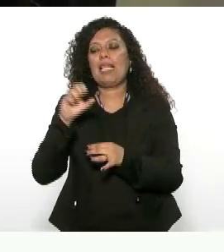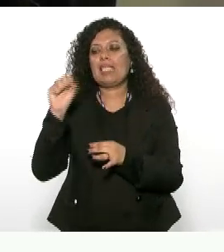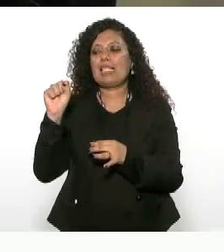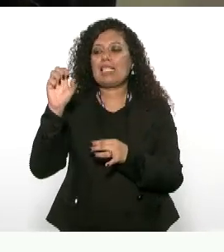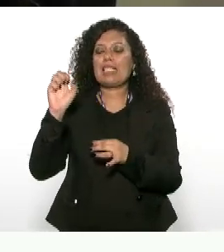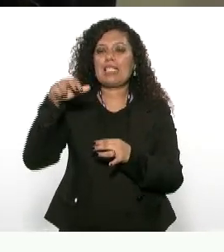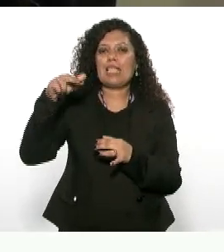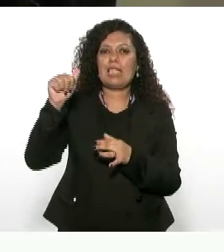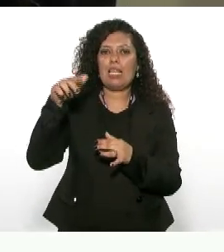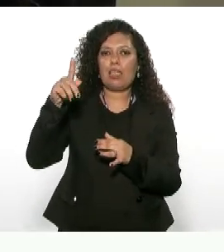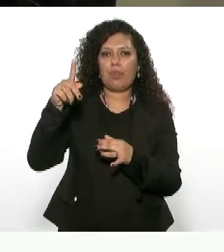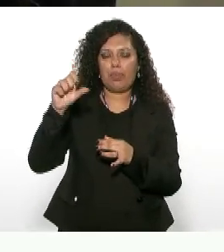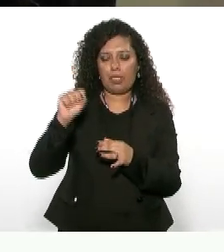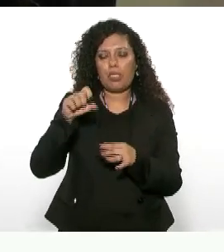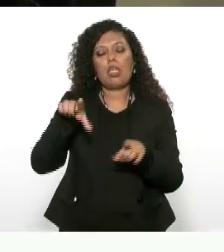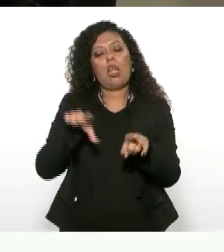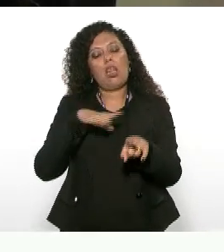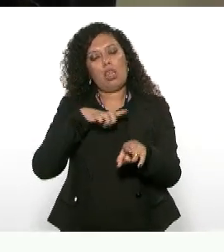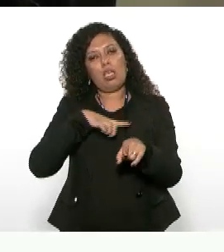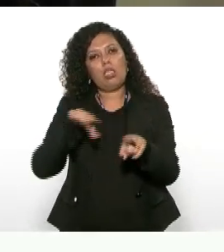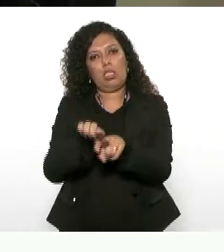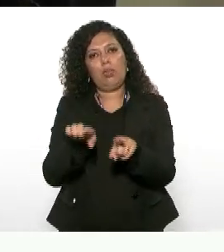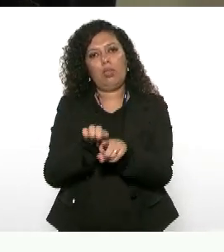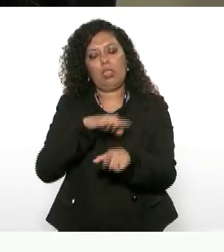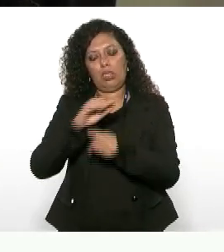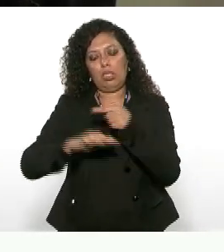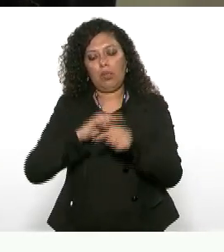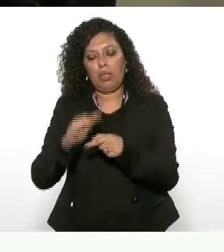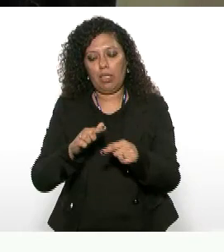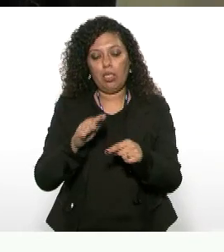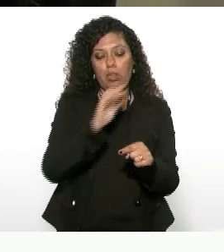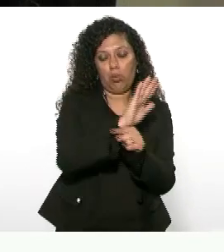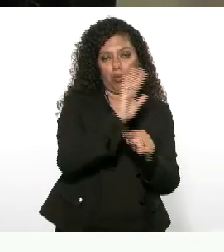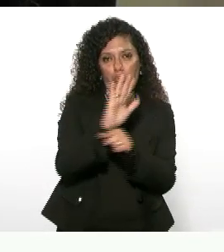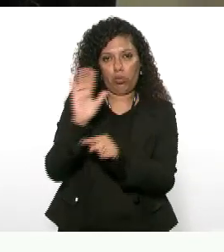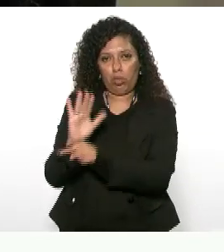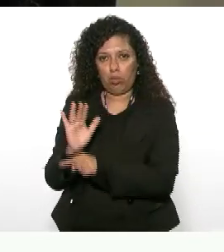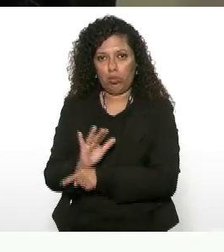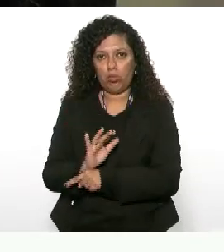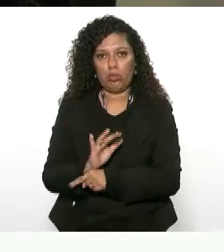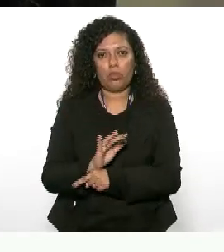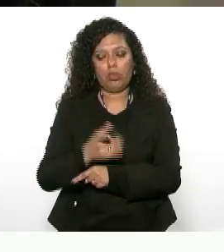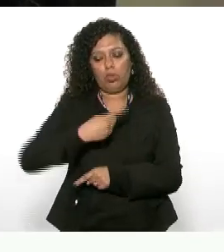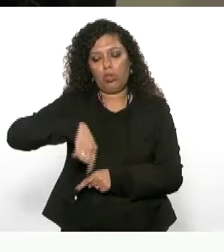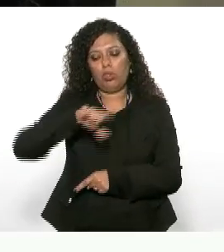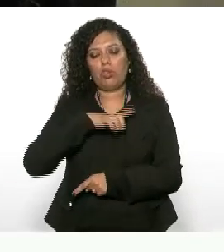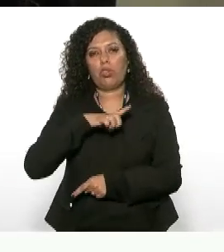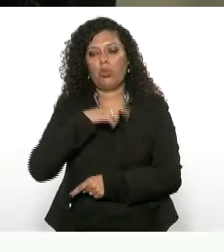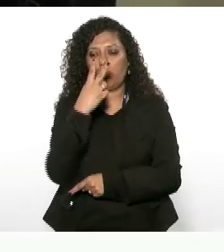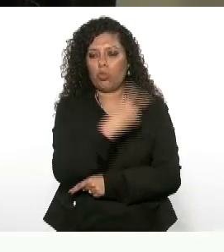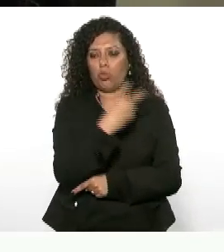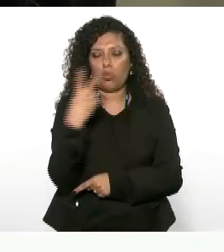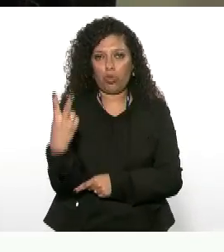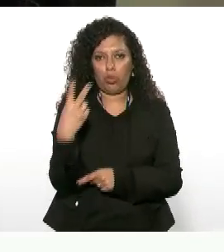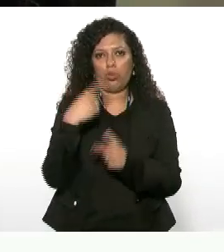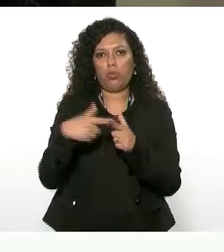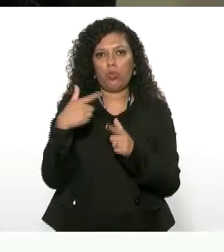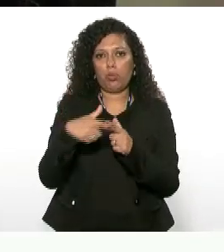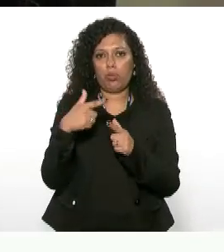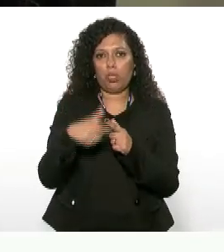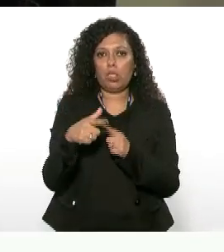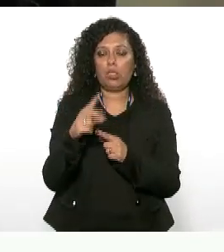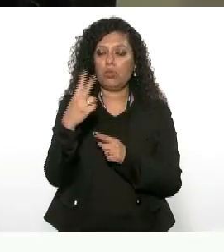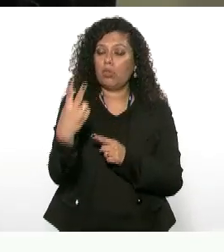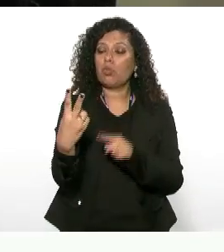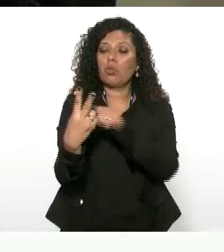ela tem atuado também como uma consultoria. Então, tivemos 2 casos específicos, que